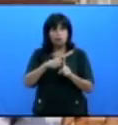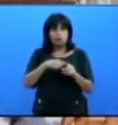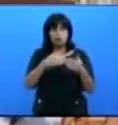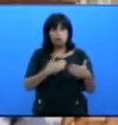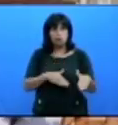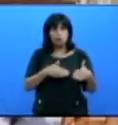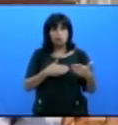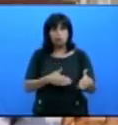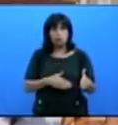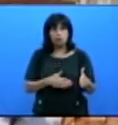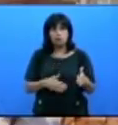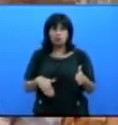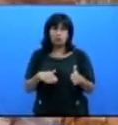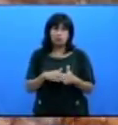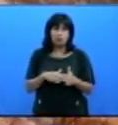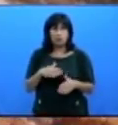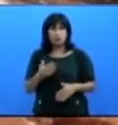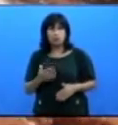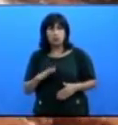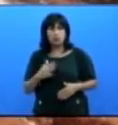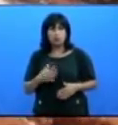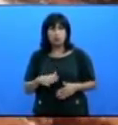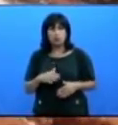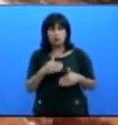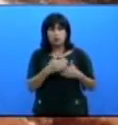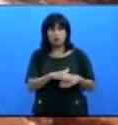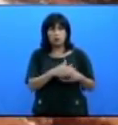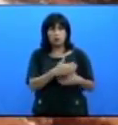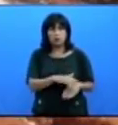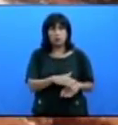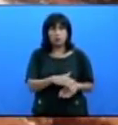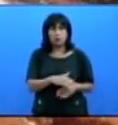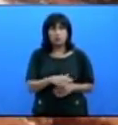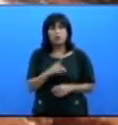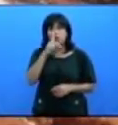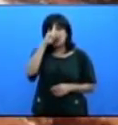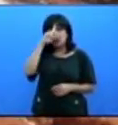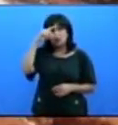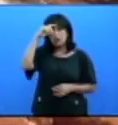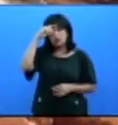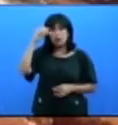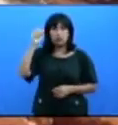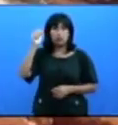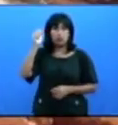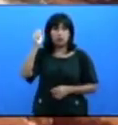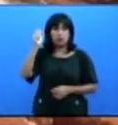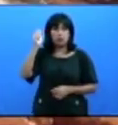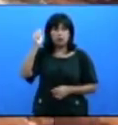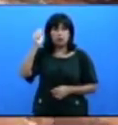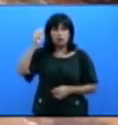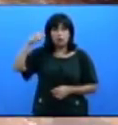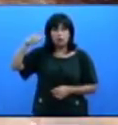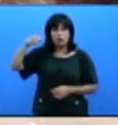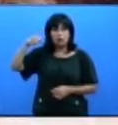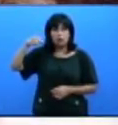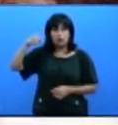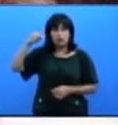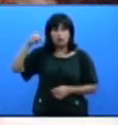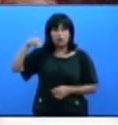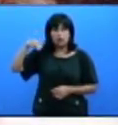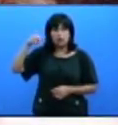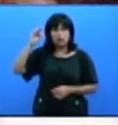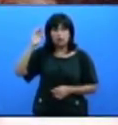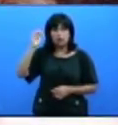setembro, finzinho de setembro. Isso é lá na Santa Casa, atrás de onde, ali naquela área onde já